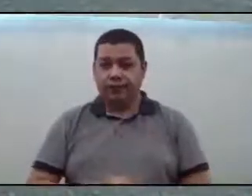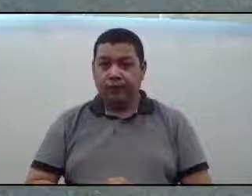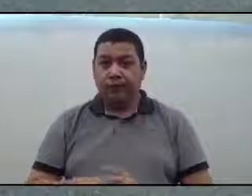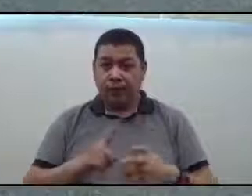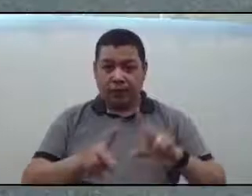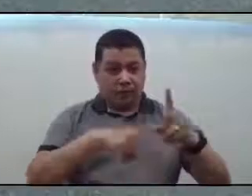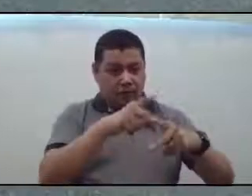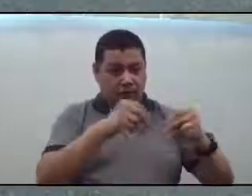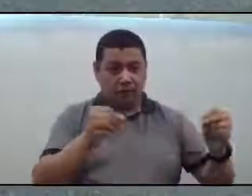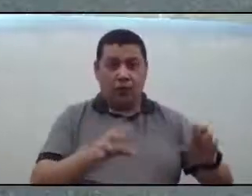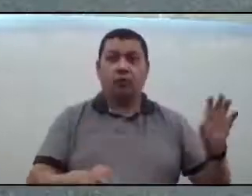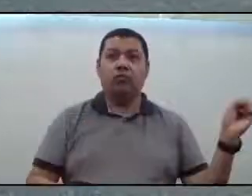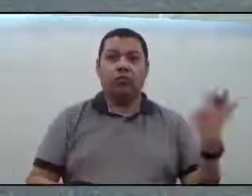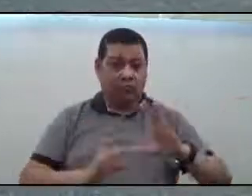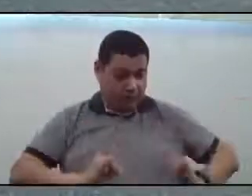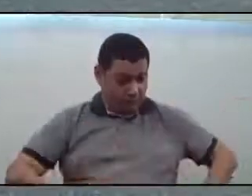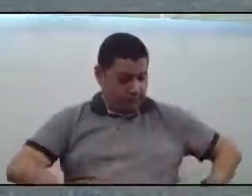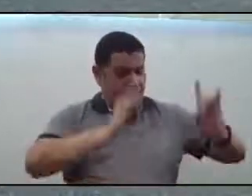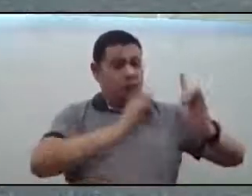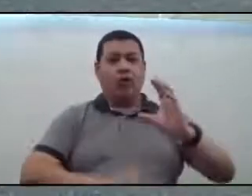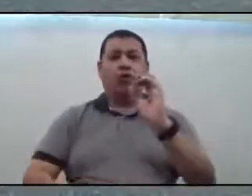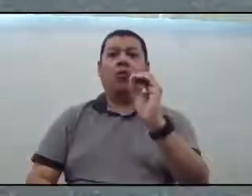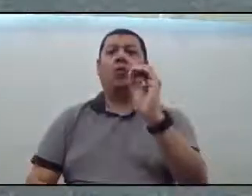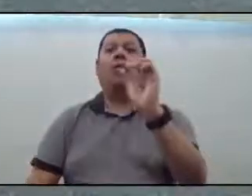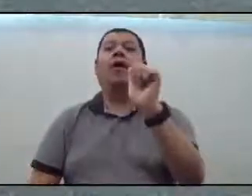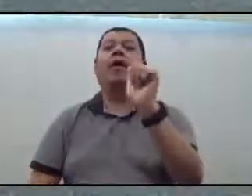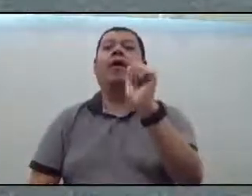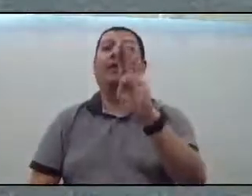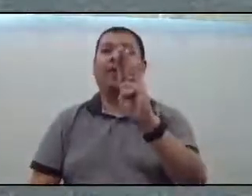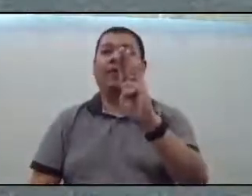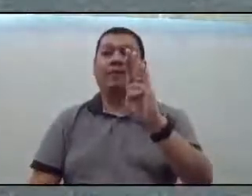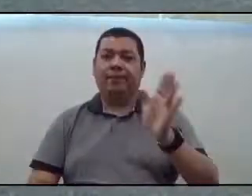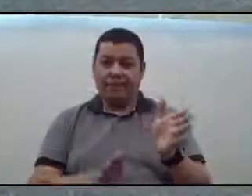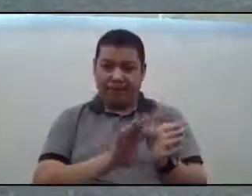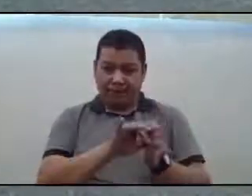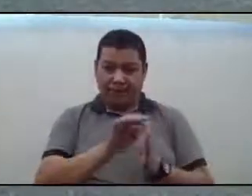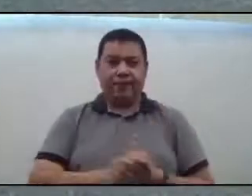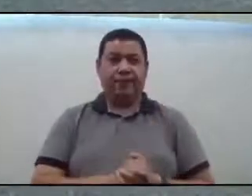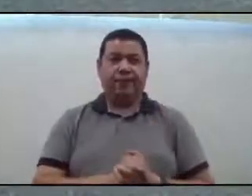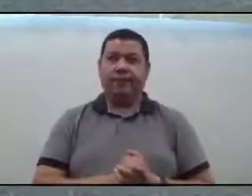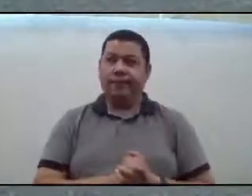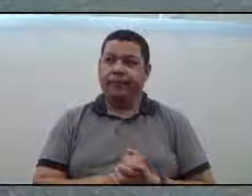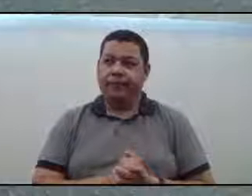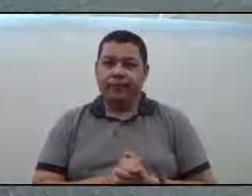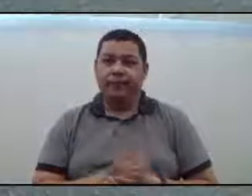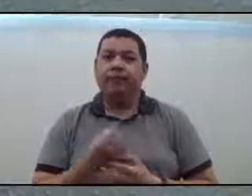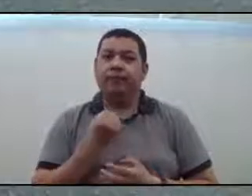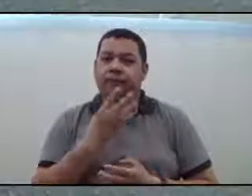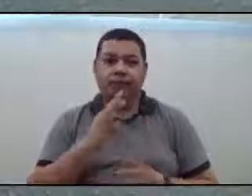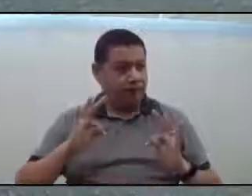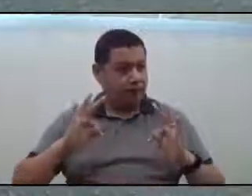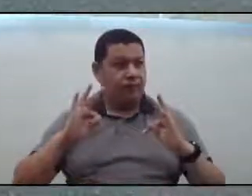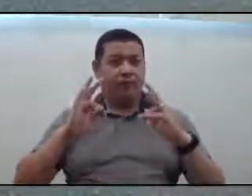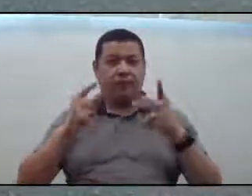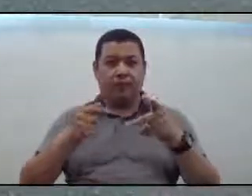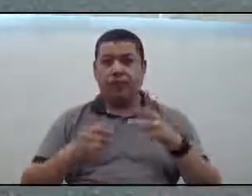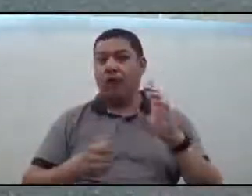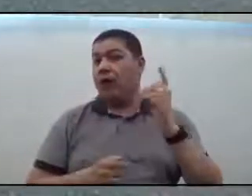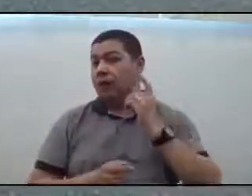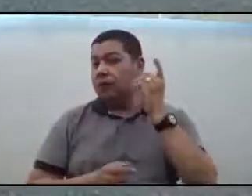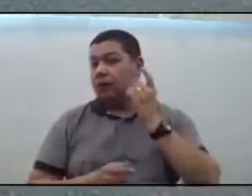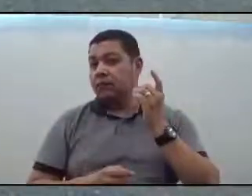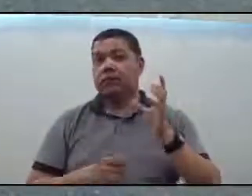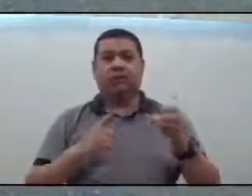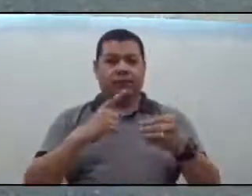nova sede da OAB do município de Cacoal. Em nome dos senhores, parabenizar todos os advogados dessa